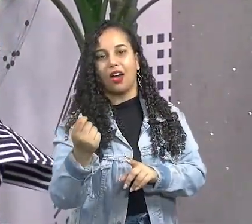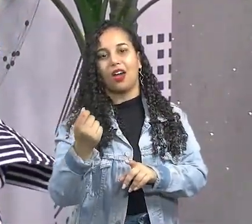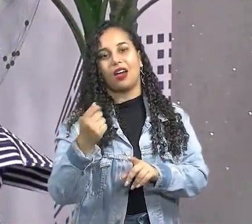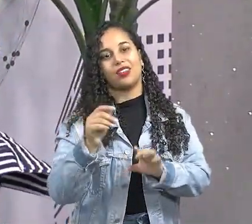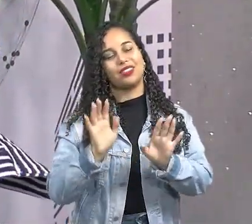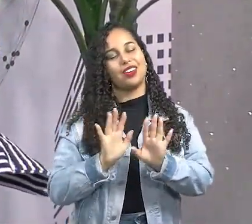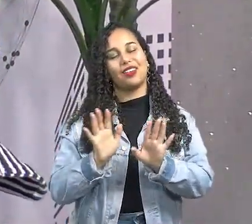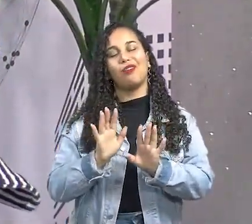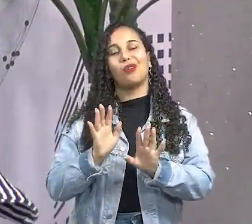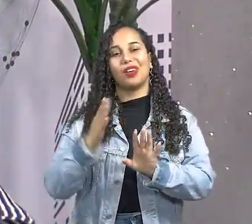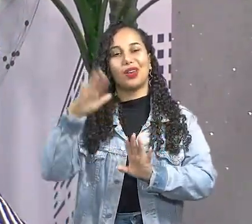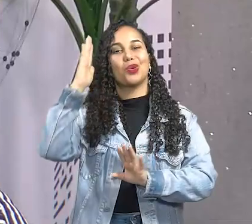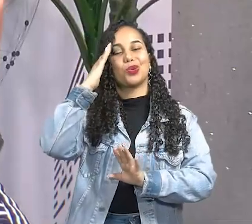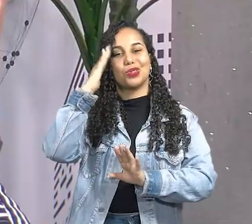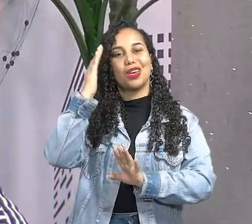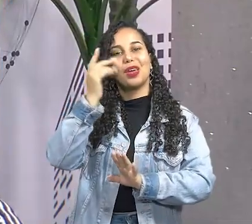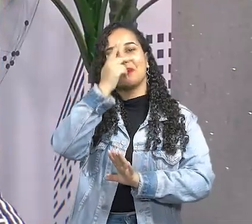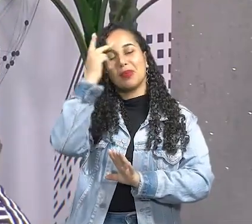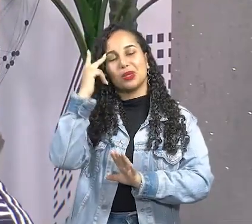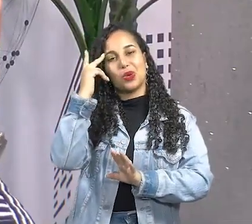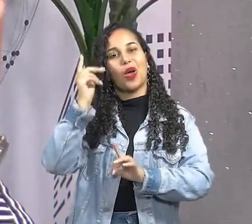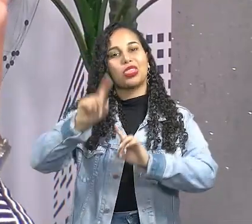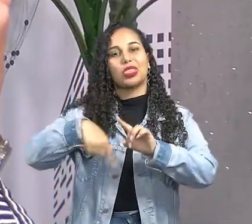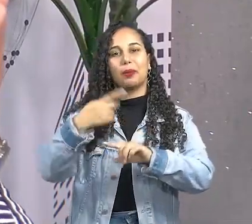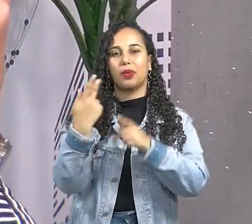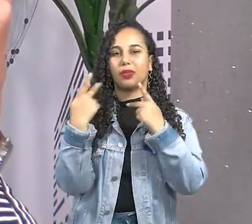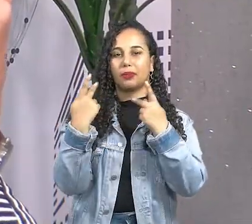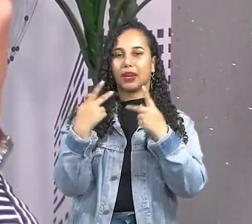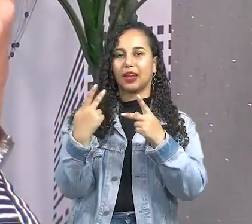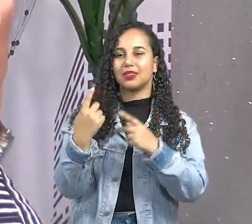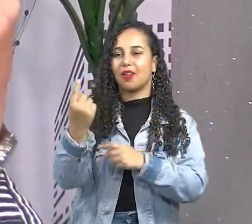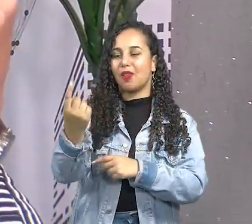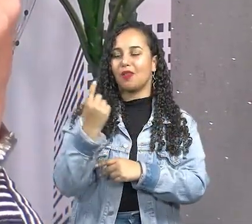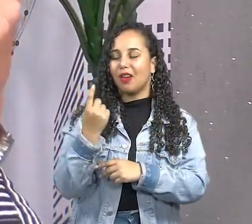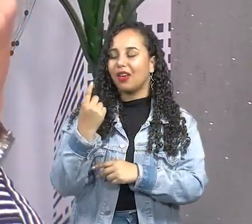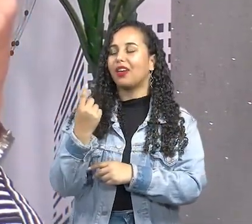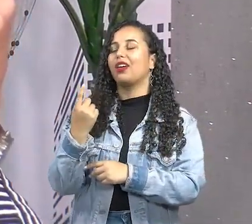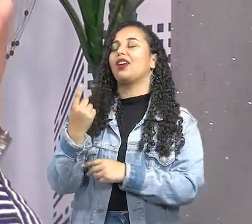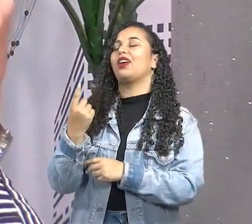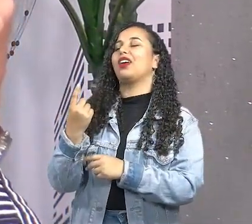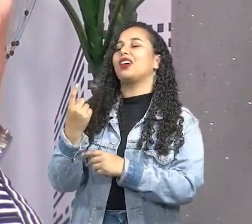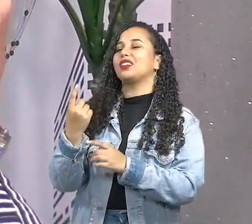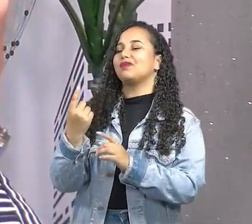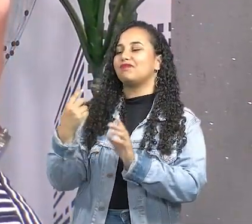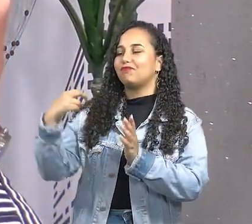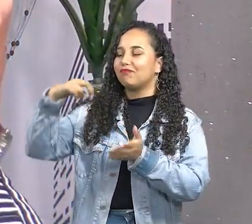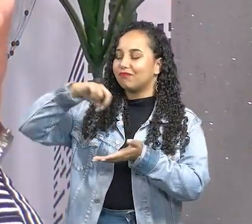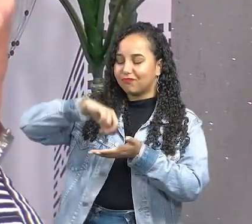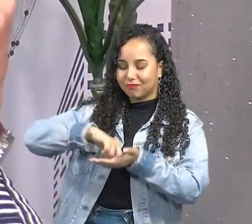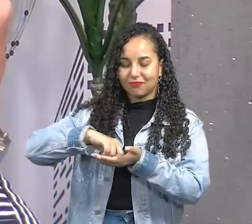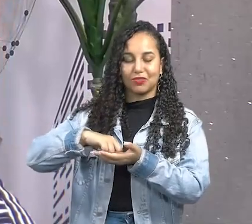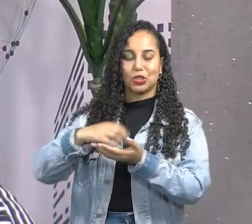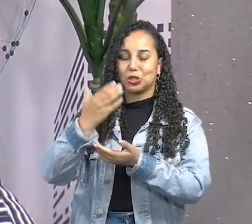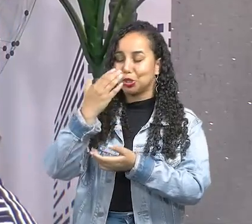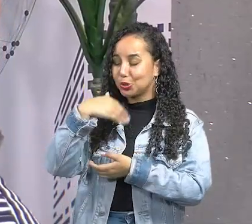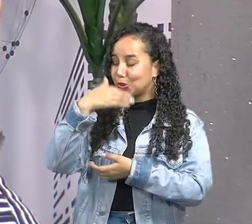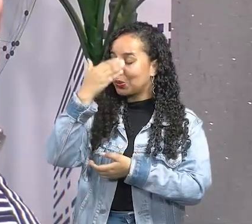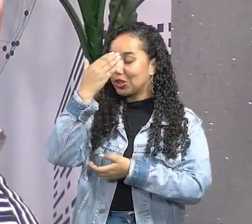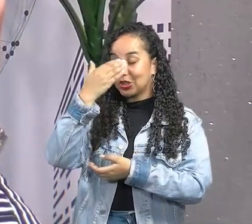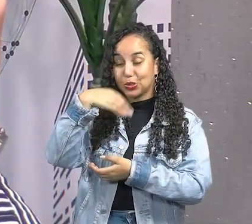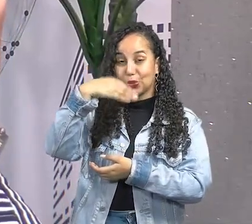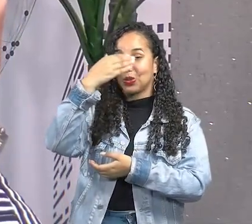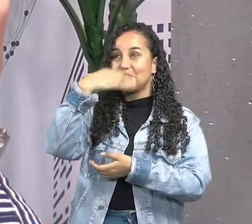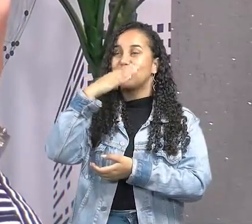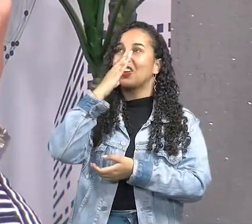atendem as pessoas. Eu sei que tem pessoas que depois da pregação ficam ali exaustas,